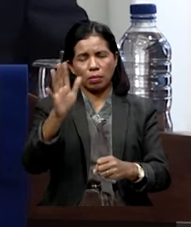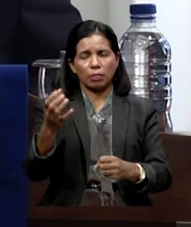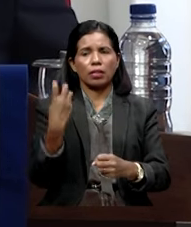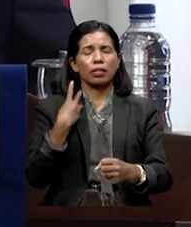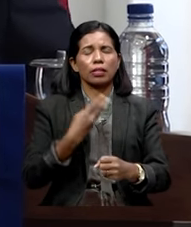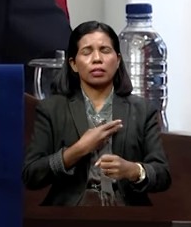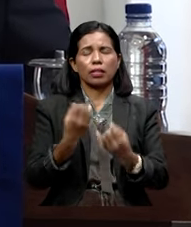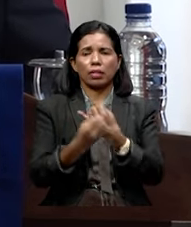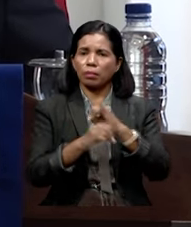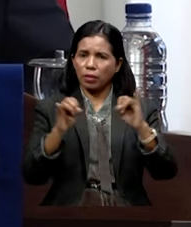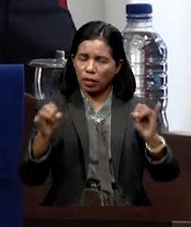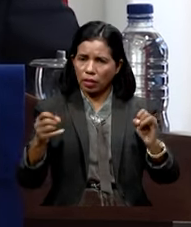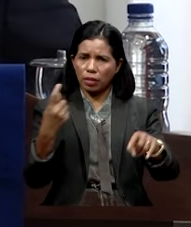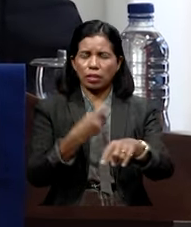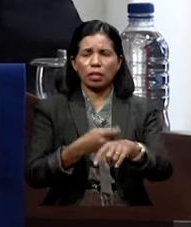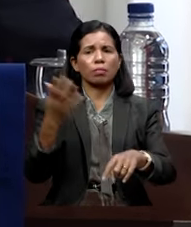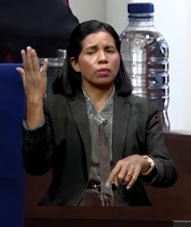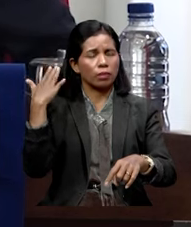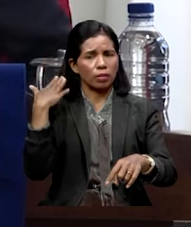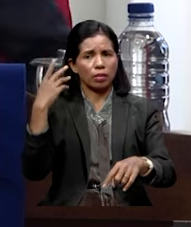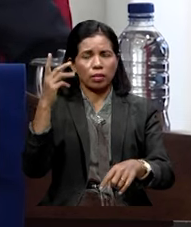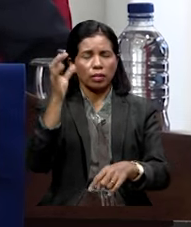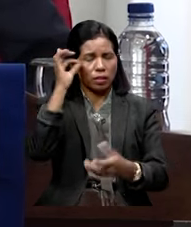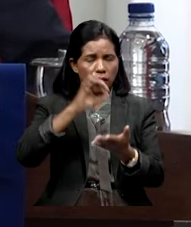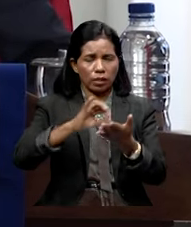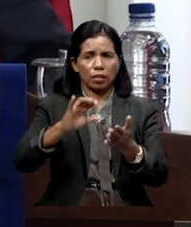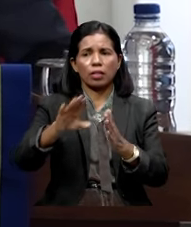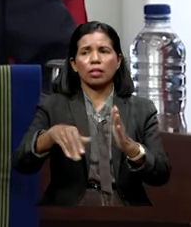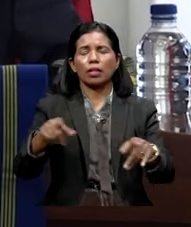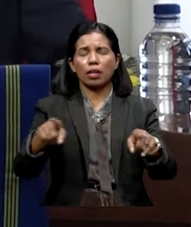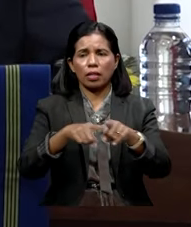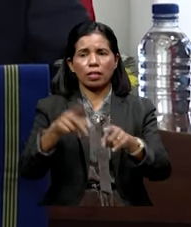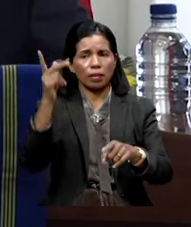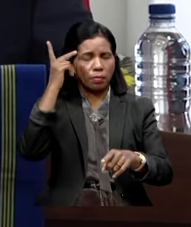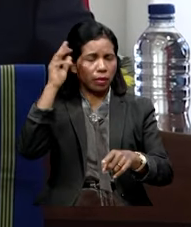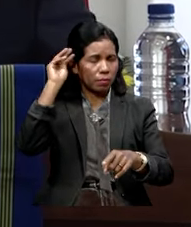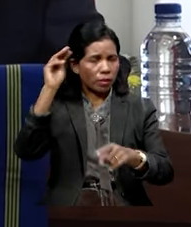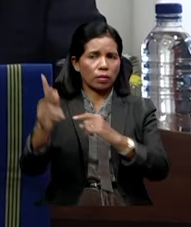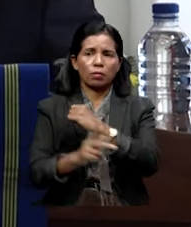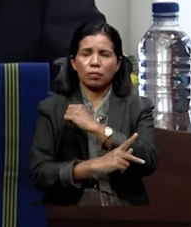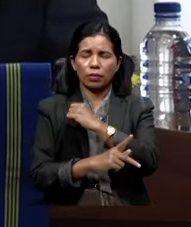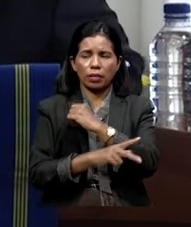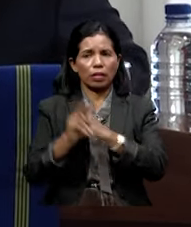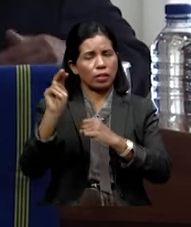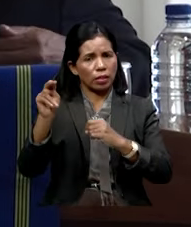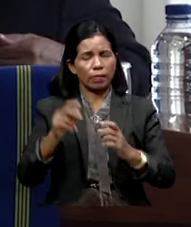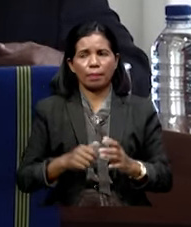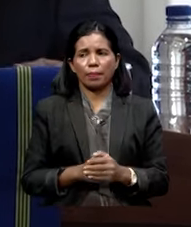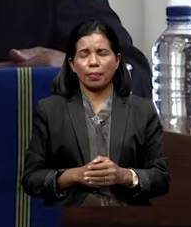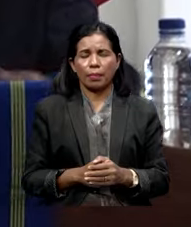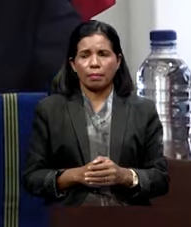a tempo não há. Sr. António Guterres, no da primeiro-ministro de Portugal, Nidia,